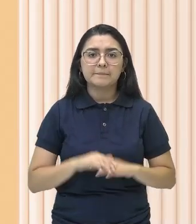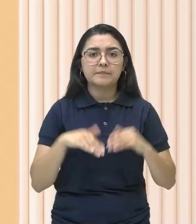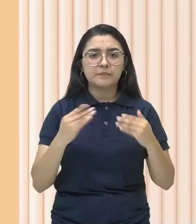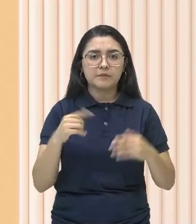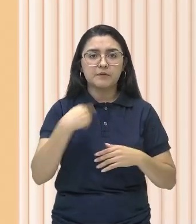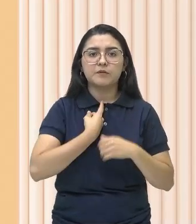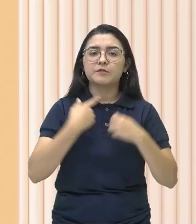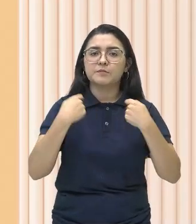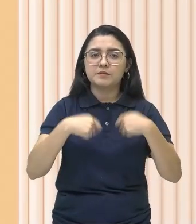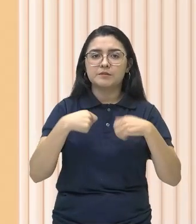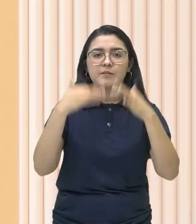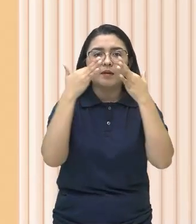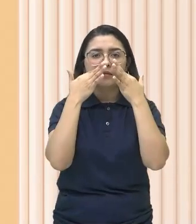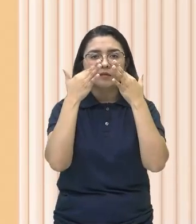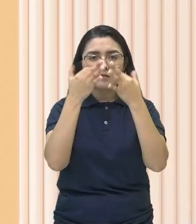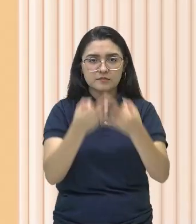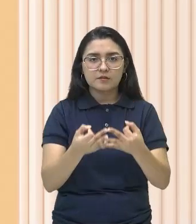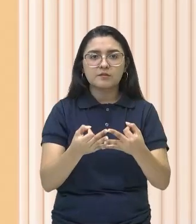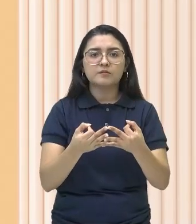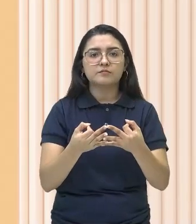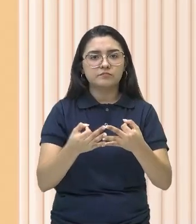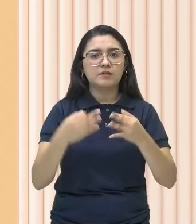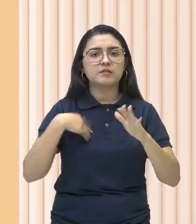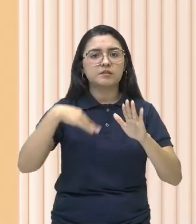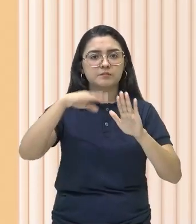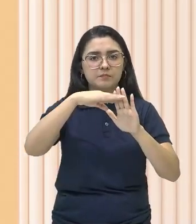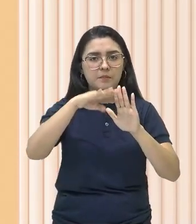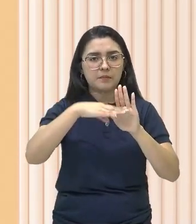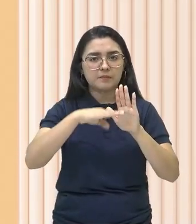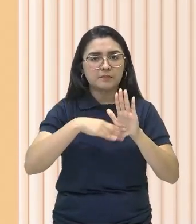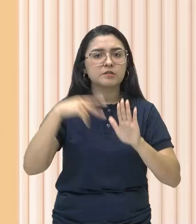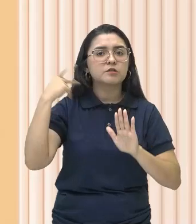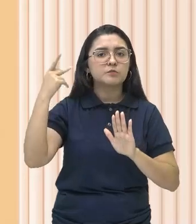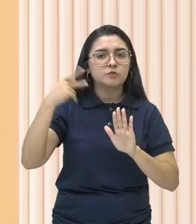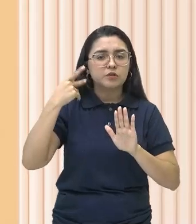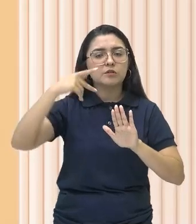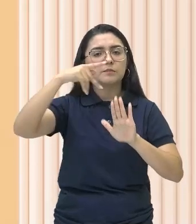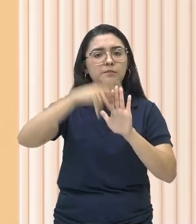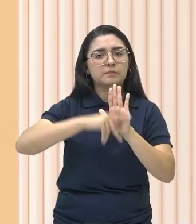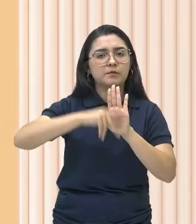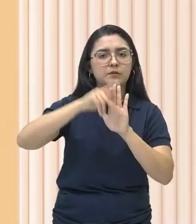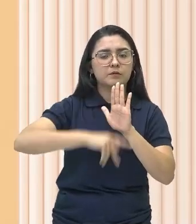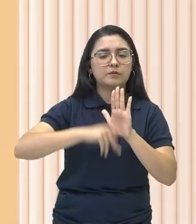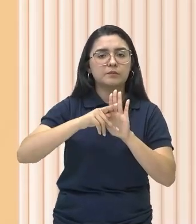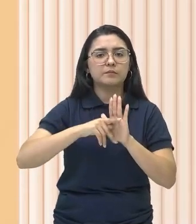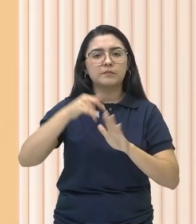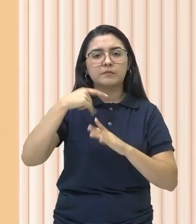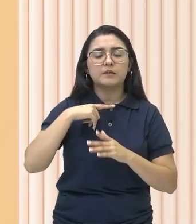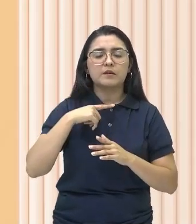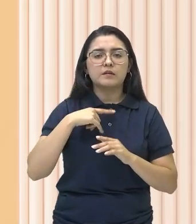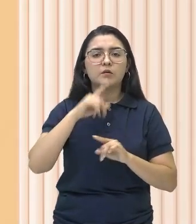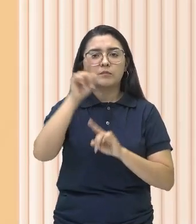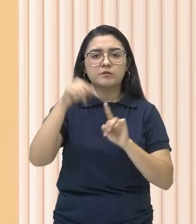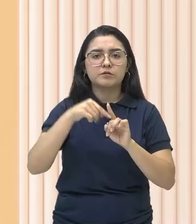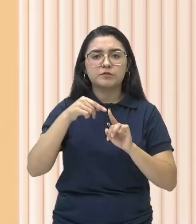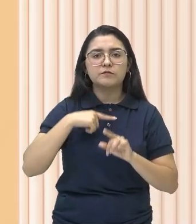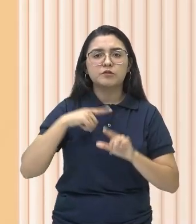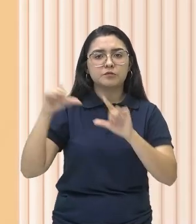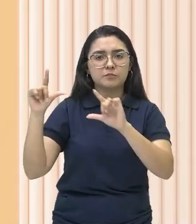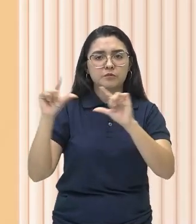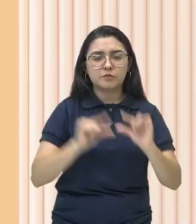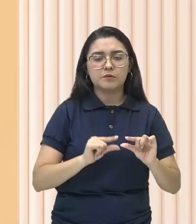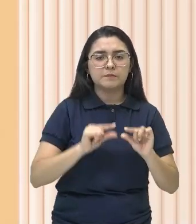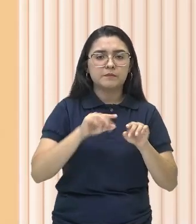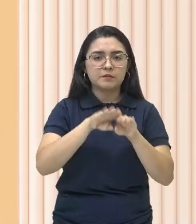ficar atentos a essas políticas, né? A esses programas que visam diminuir essa desigualdade. Então, olha só, na